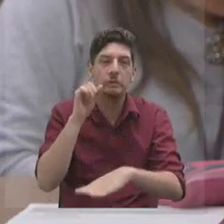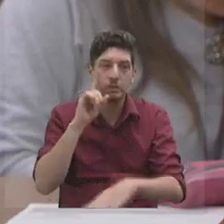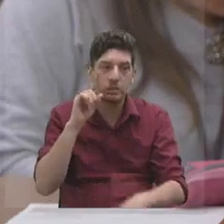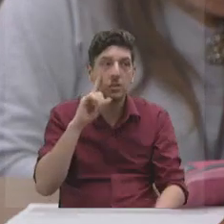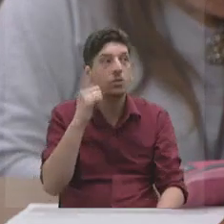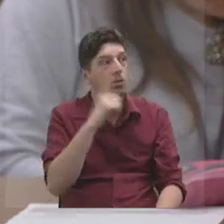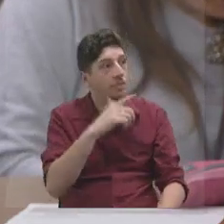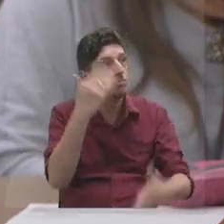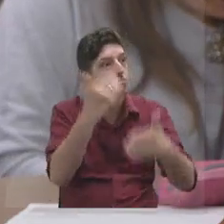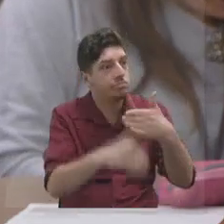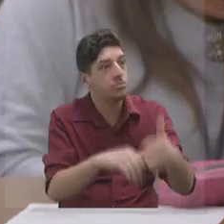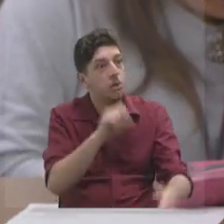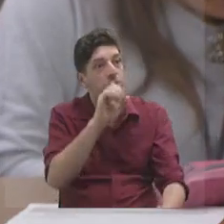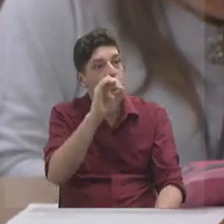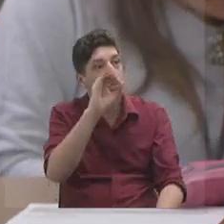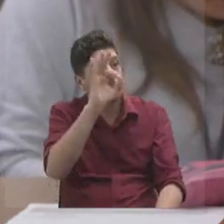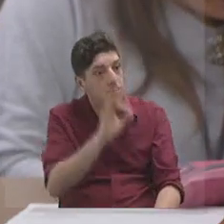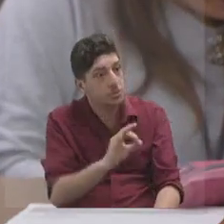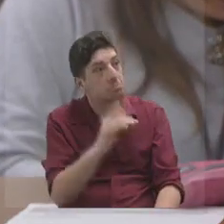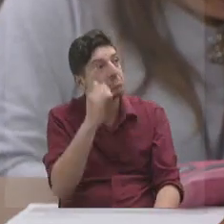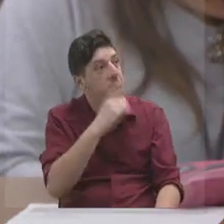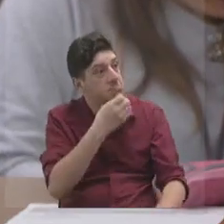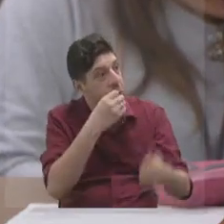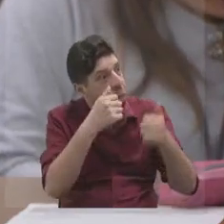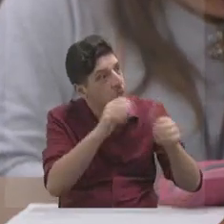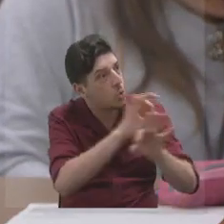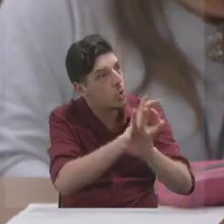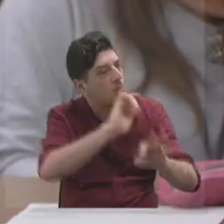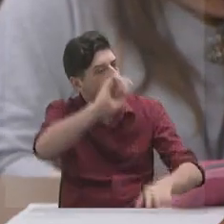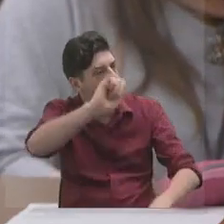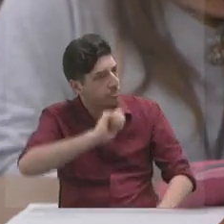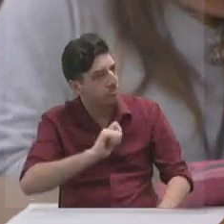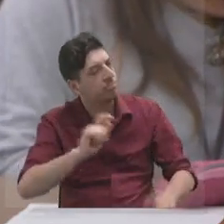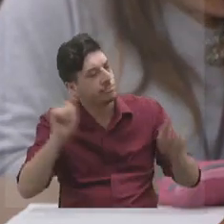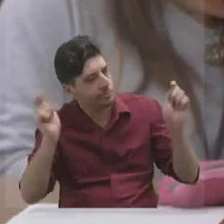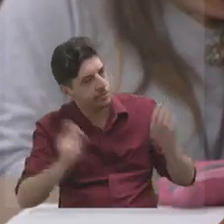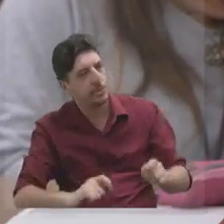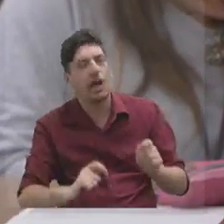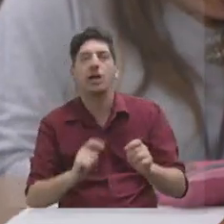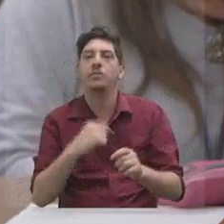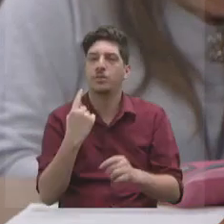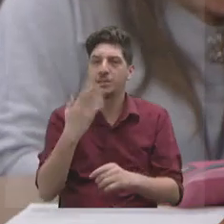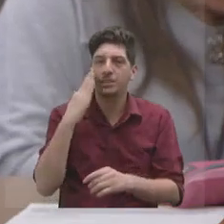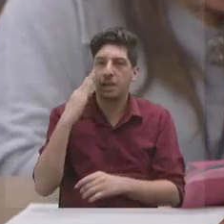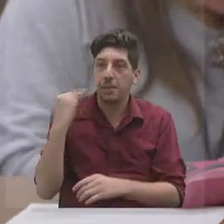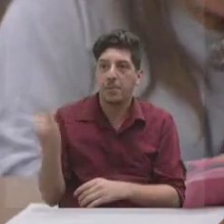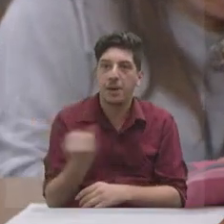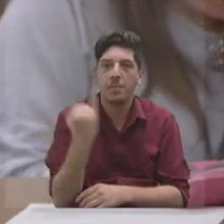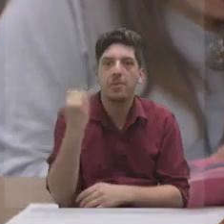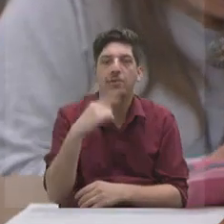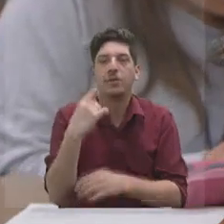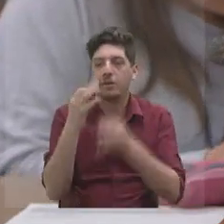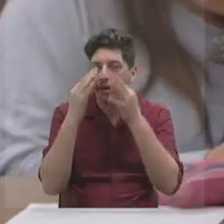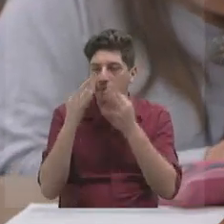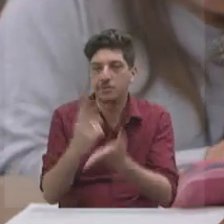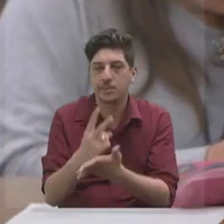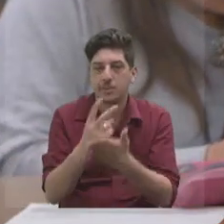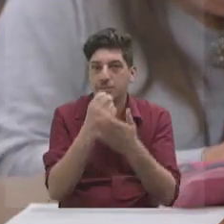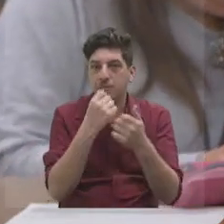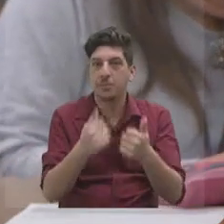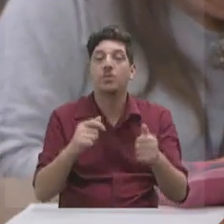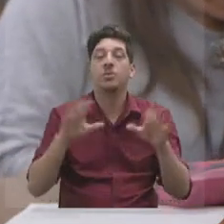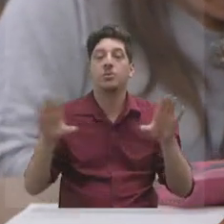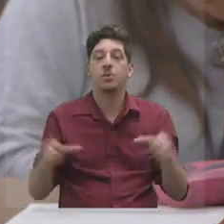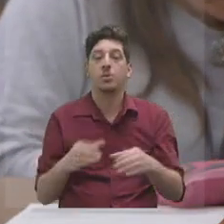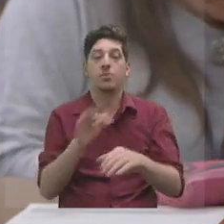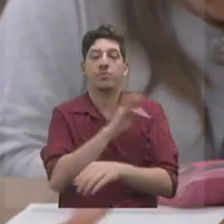na tarifa então a gente sabe também do peso que isso tem no dia a dia do trabalhador e estamos atentos a esse ponto sobre a questão da agência reguladora